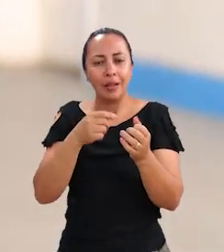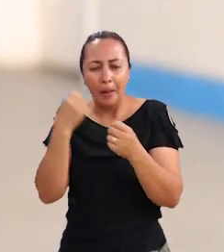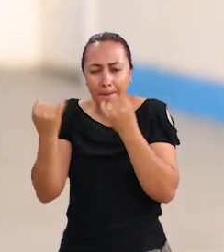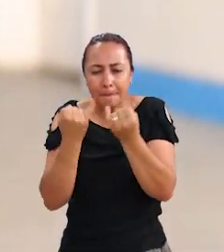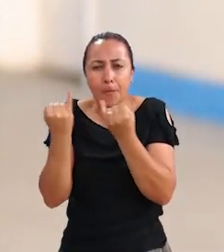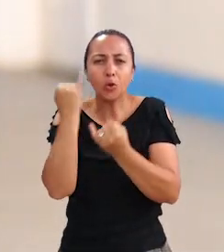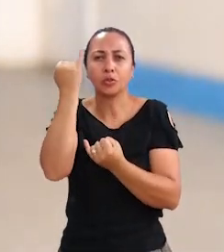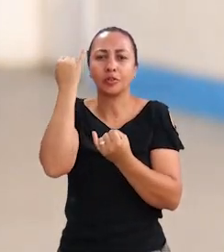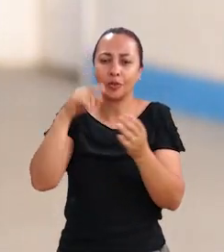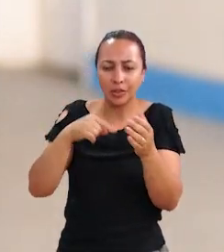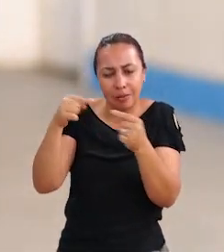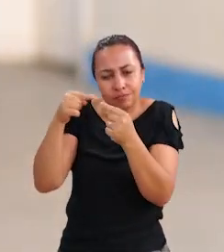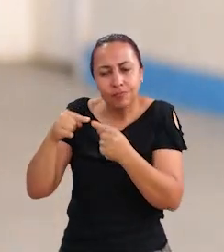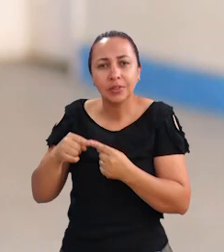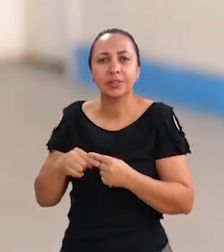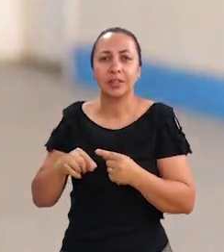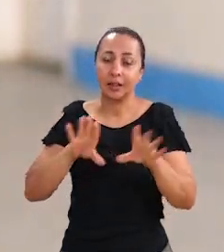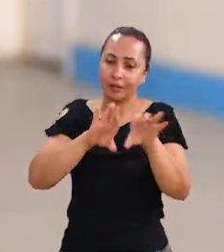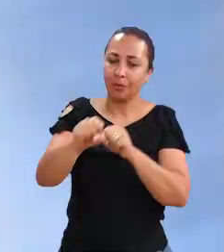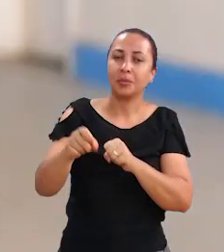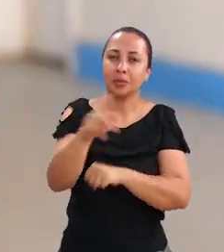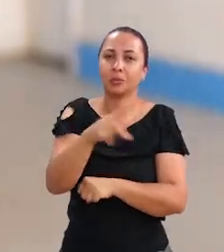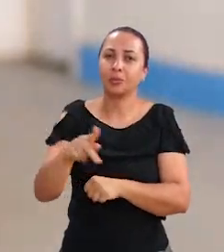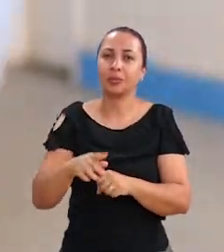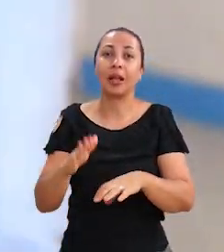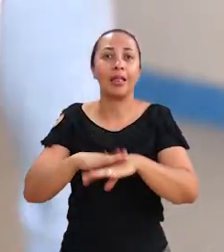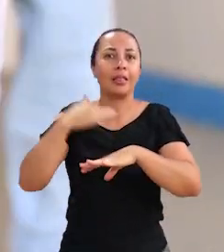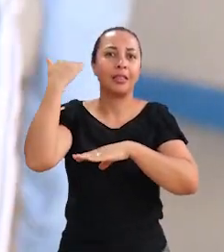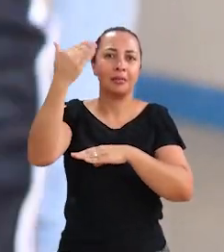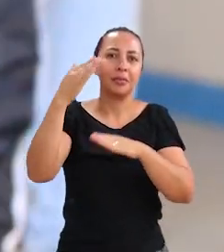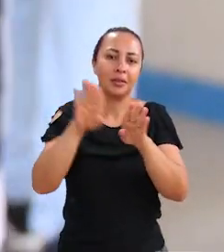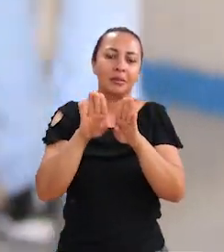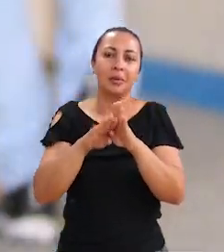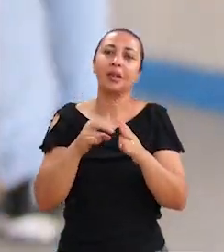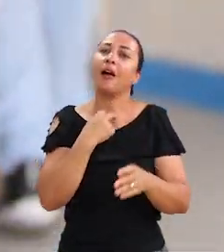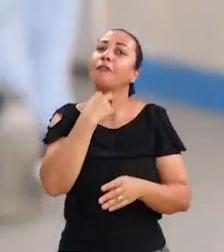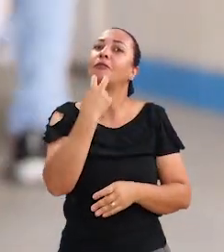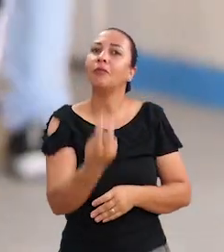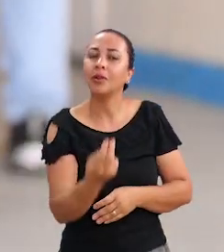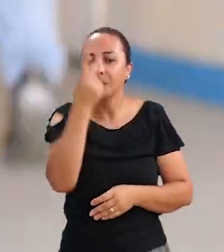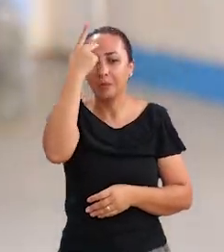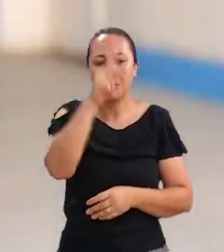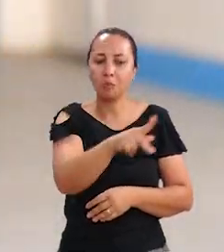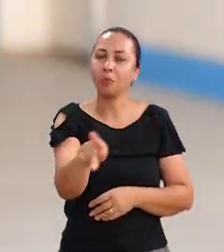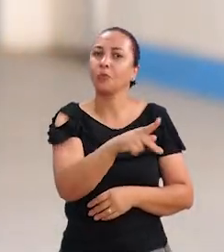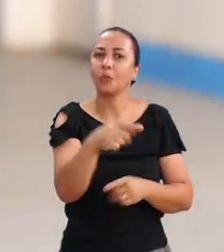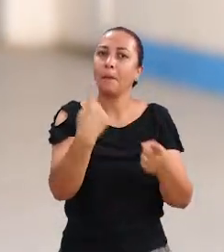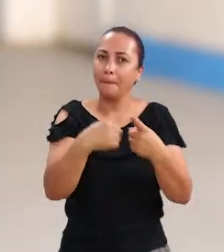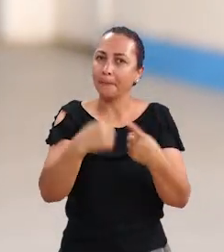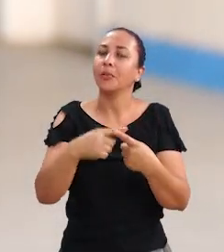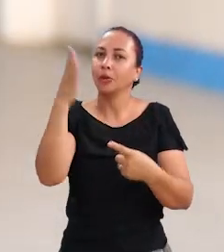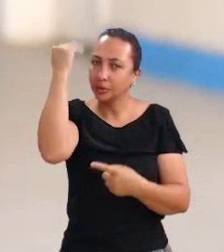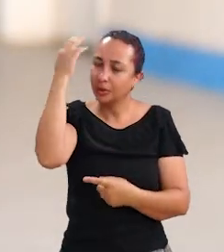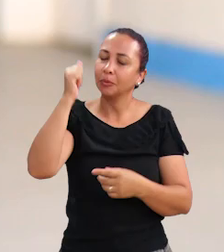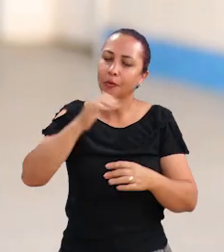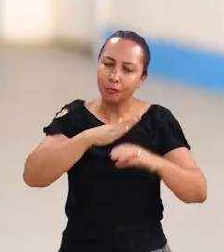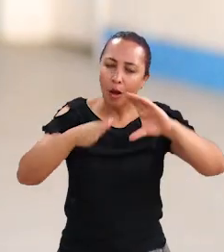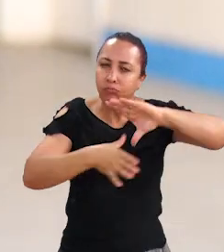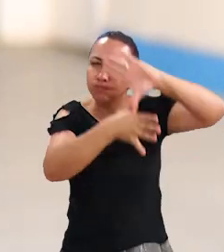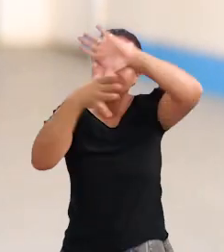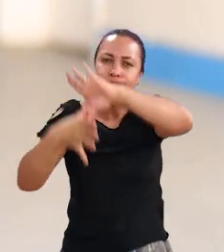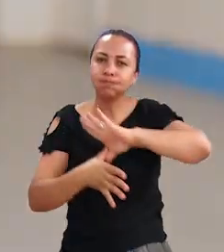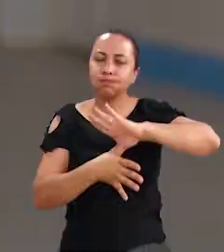você investir na formação de professores, de você, acima de tudo, dar voz aos professores, porque esses saberes foram